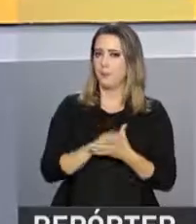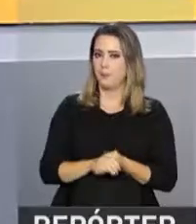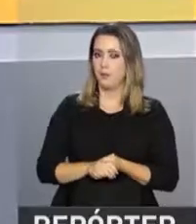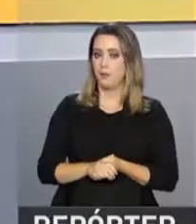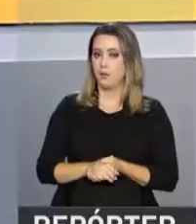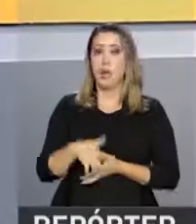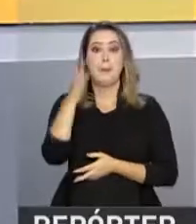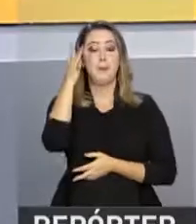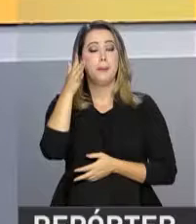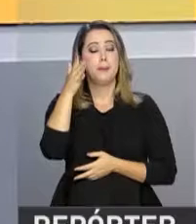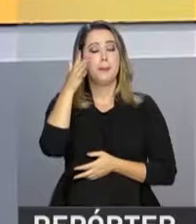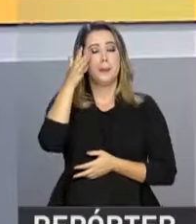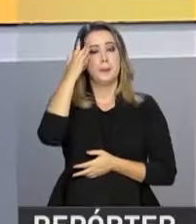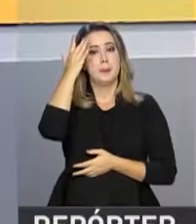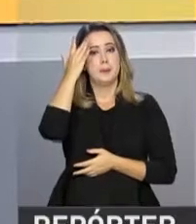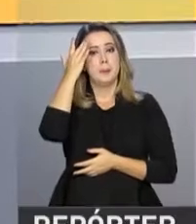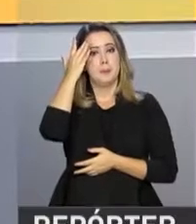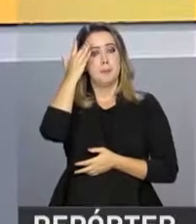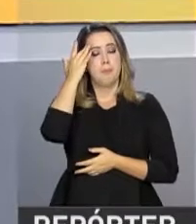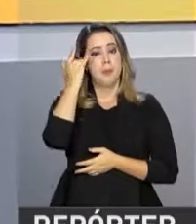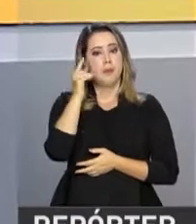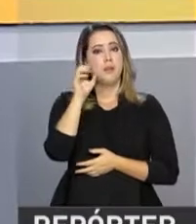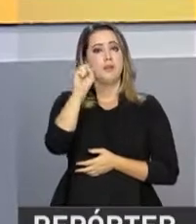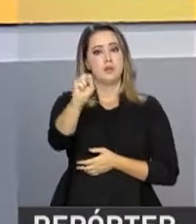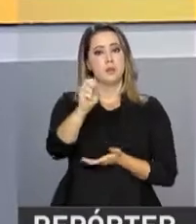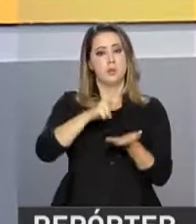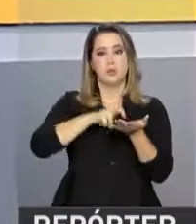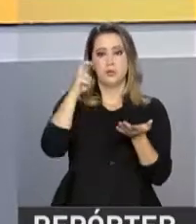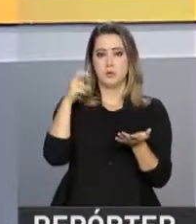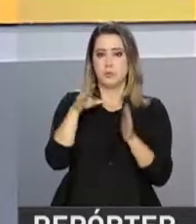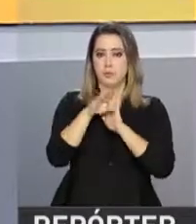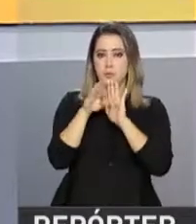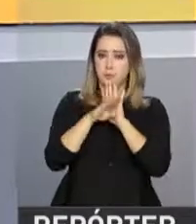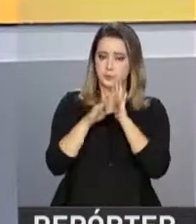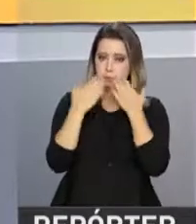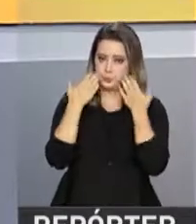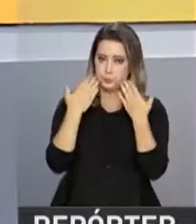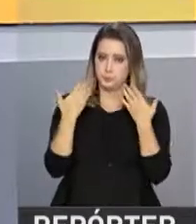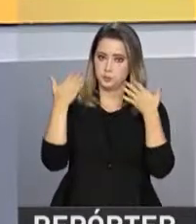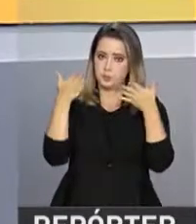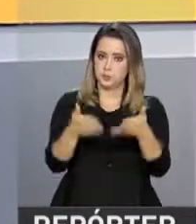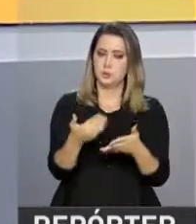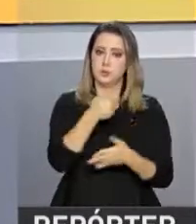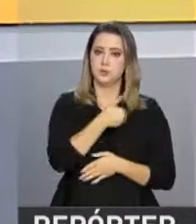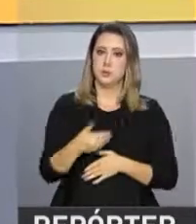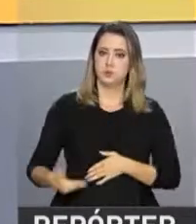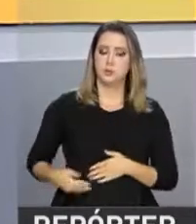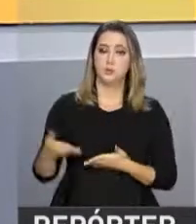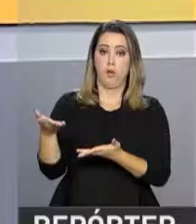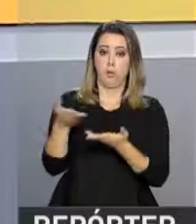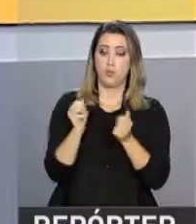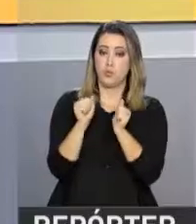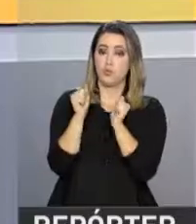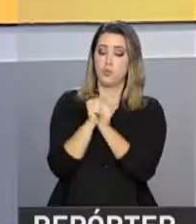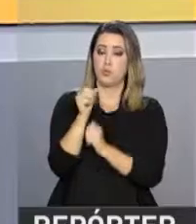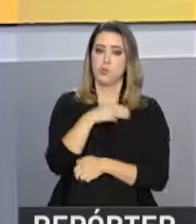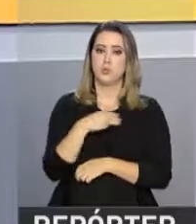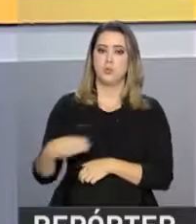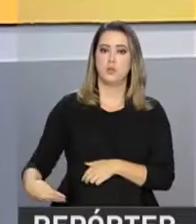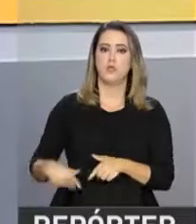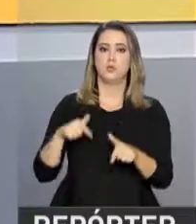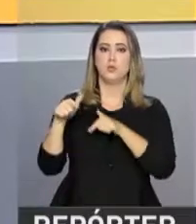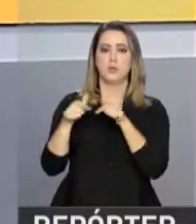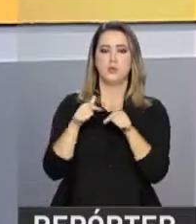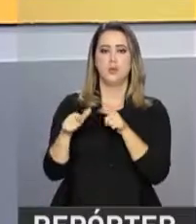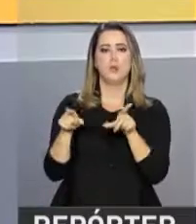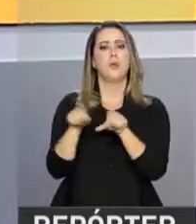às 8 da manhã o programa da nbr por dentro do governo vai receber o ministro do trabalho ronaldo nogueira entre os temas da entrevista